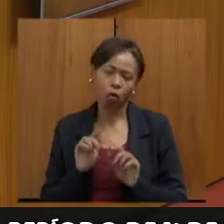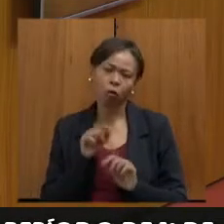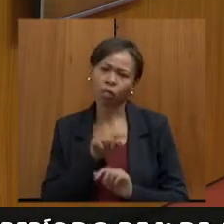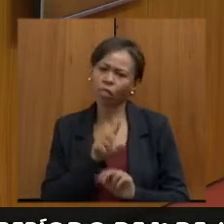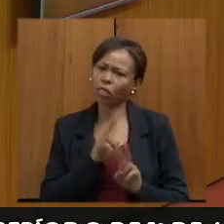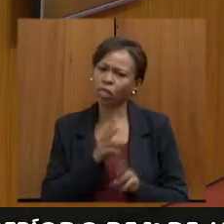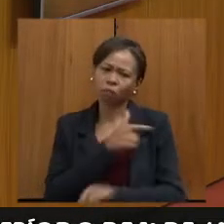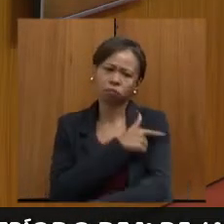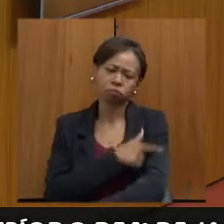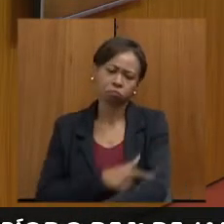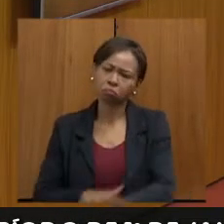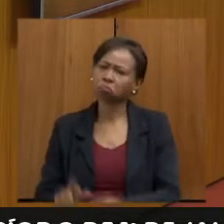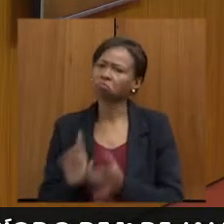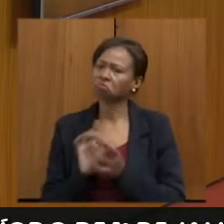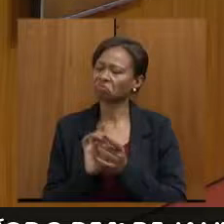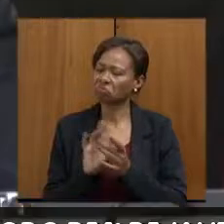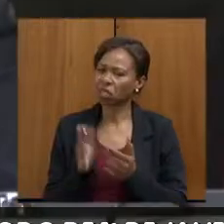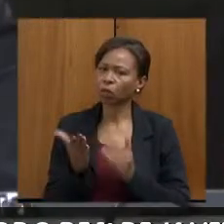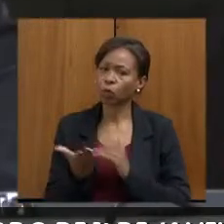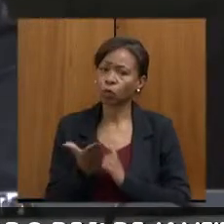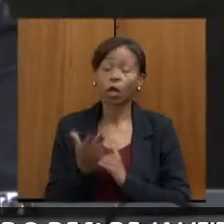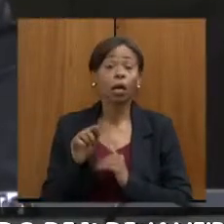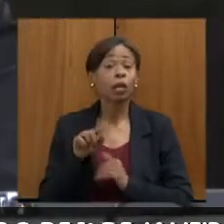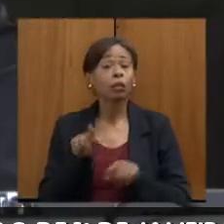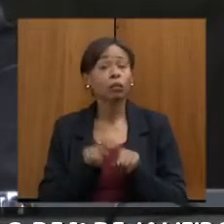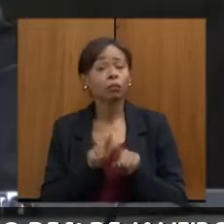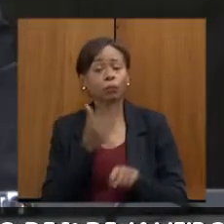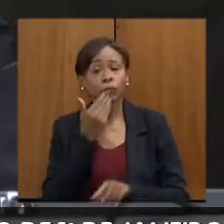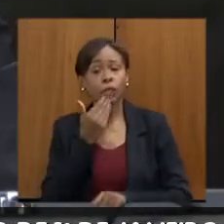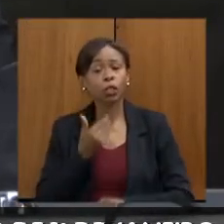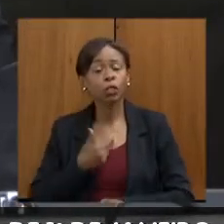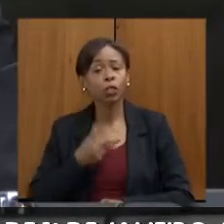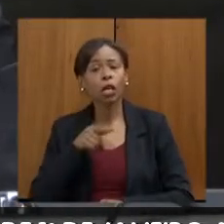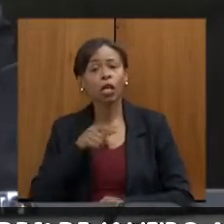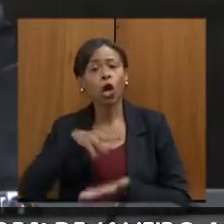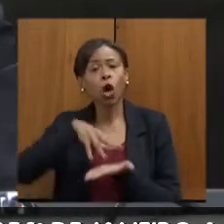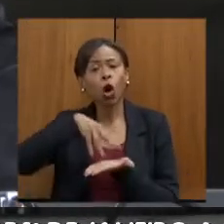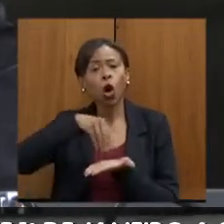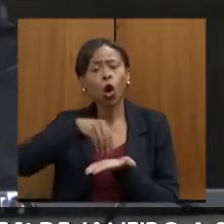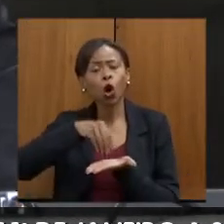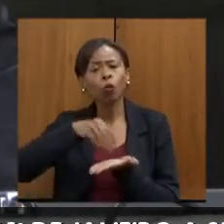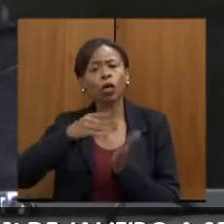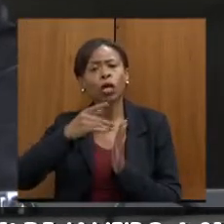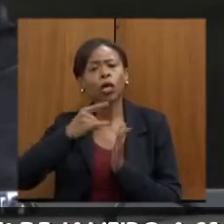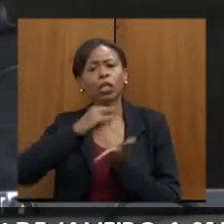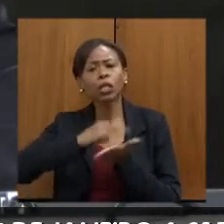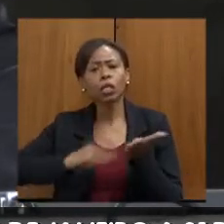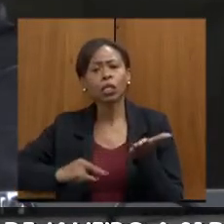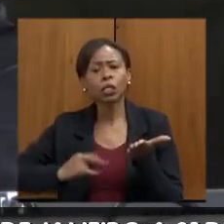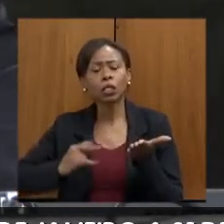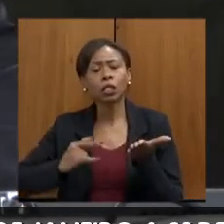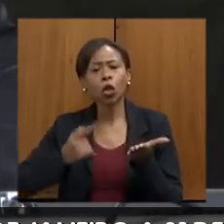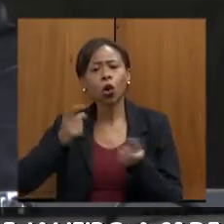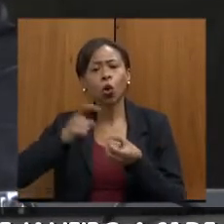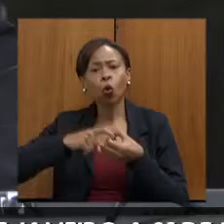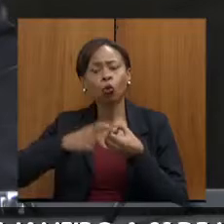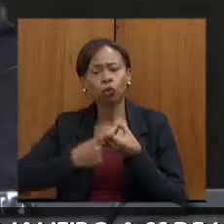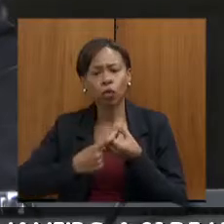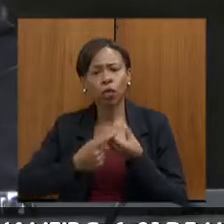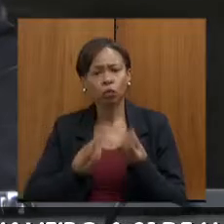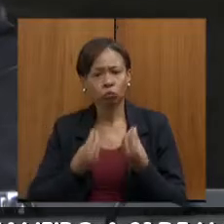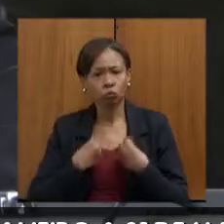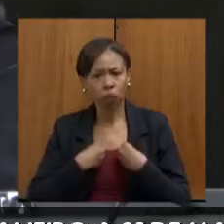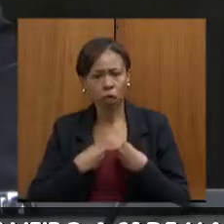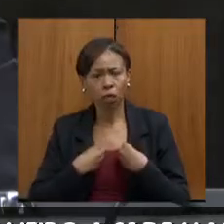solicito né é pedir também ver se eu consigo a cópia desse convênio com Belo Horizonte Se você não se importar pedir para o pessoal entrar em